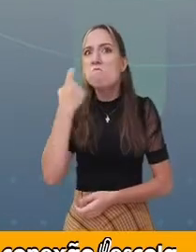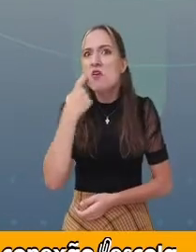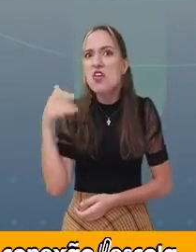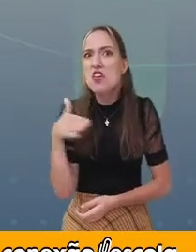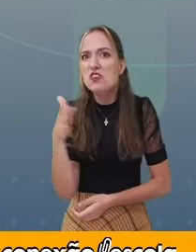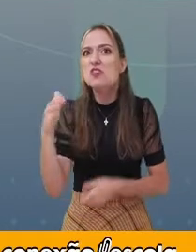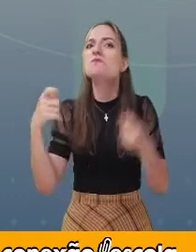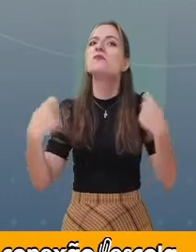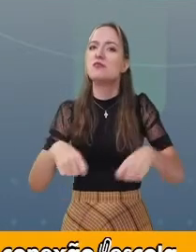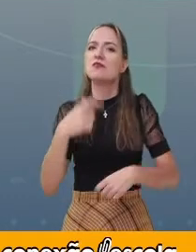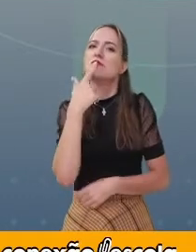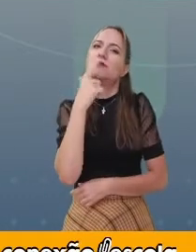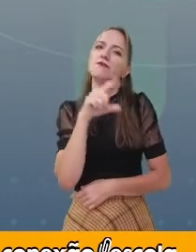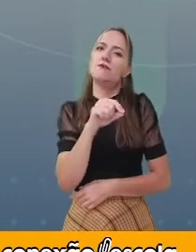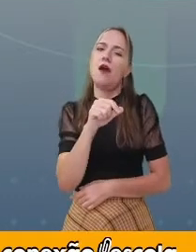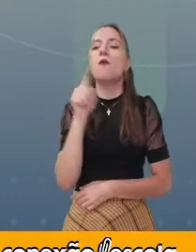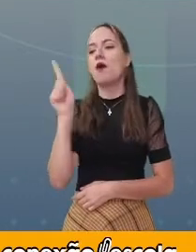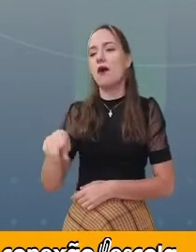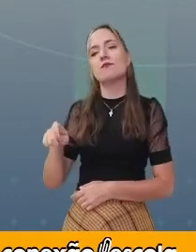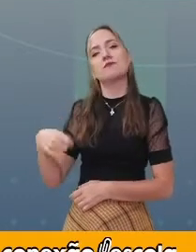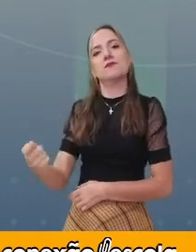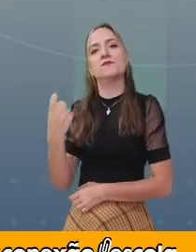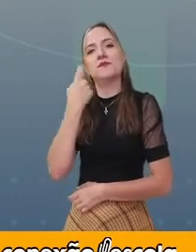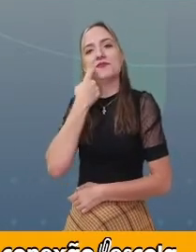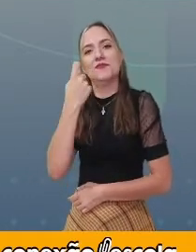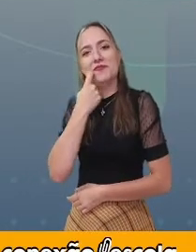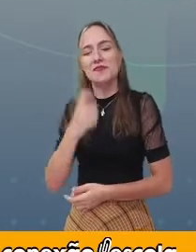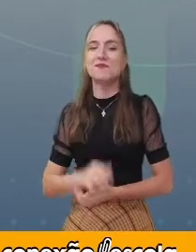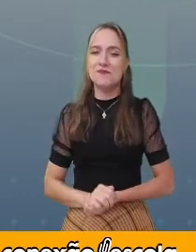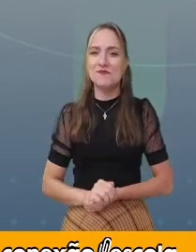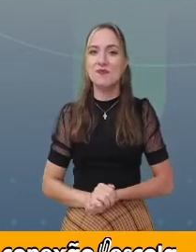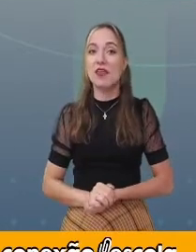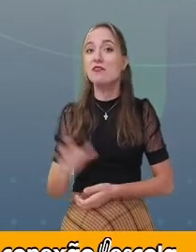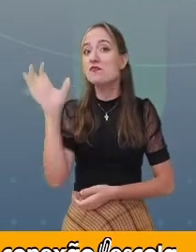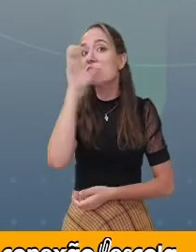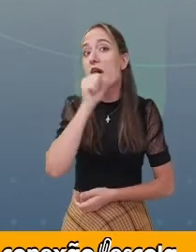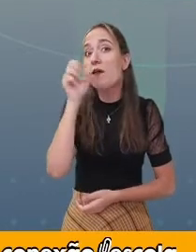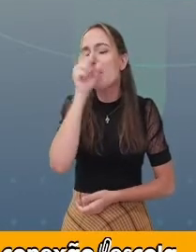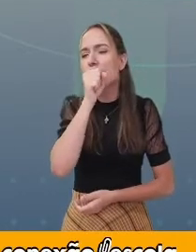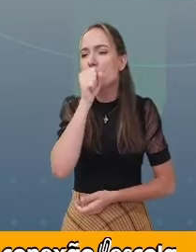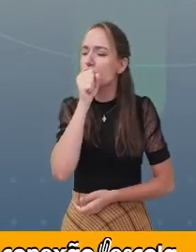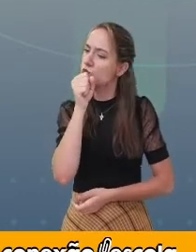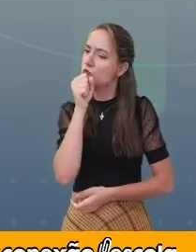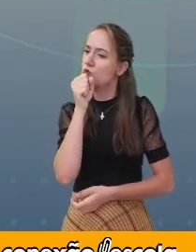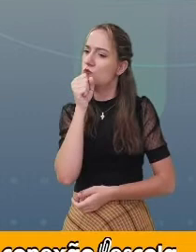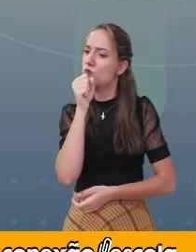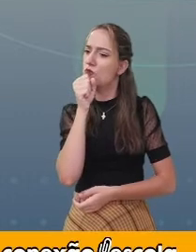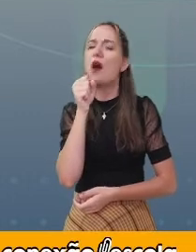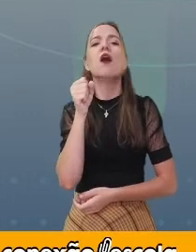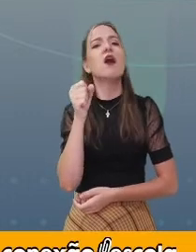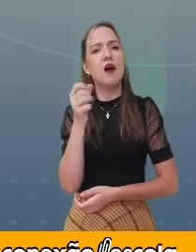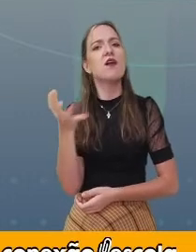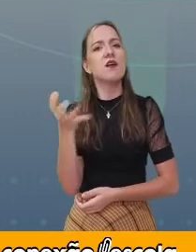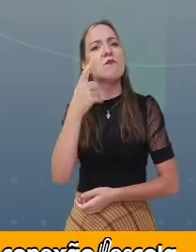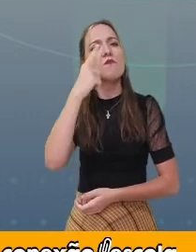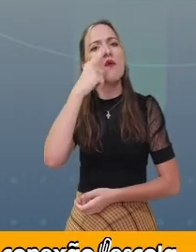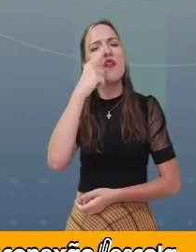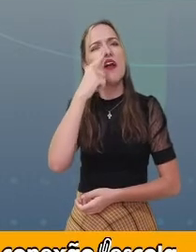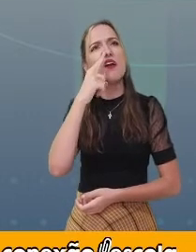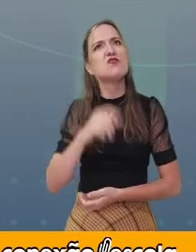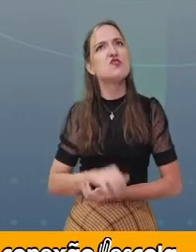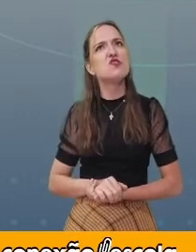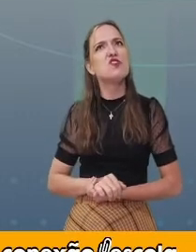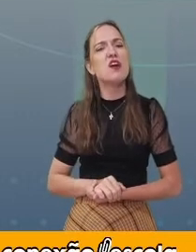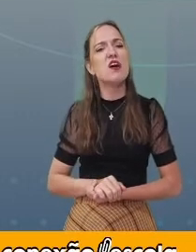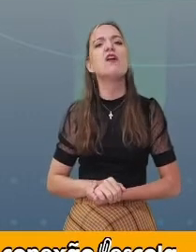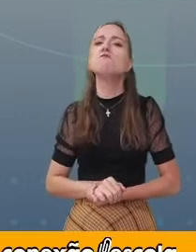peixe precisa de sal, então é sexta-feira. O sábado quer bolacha